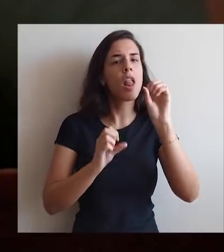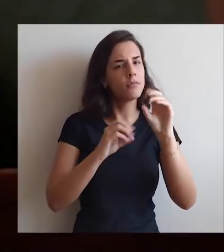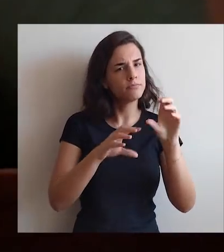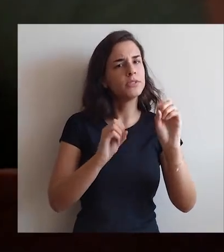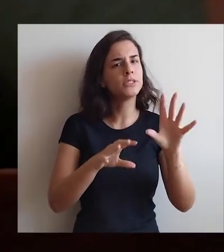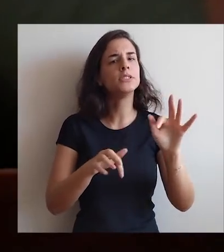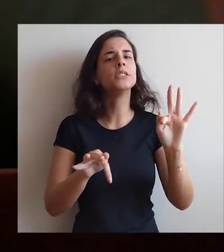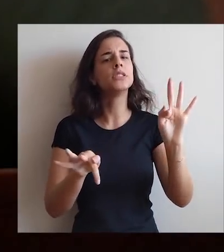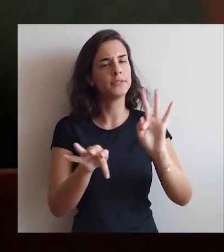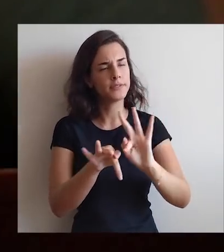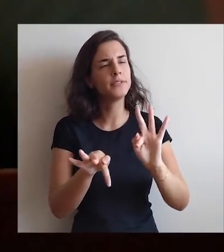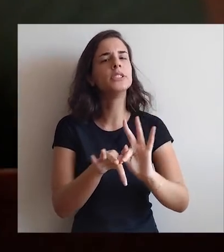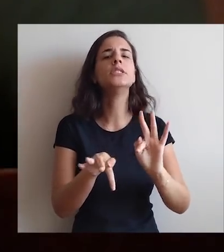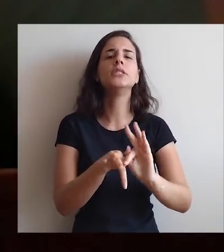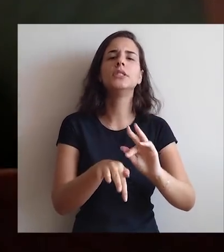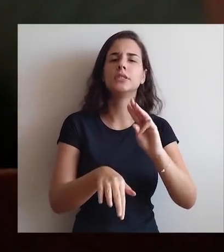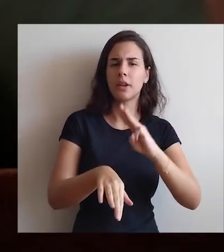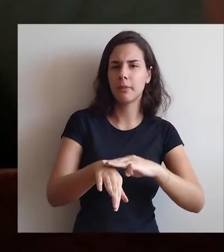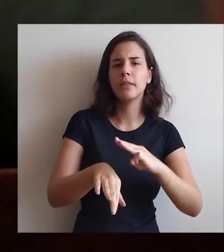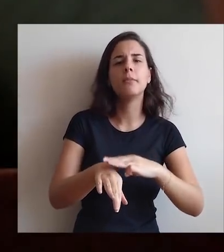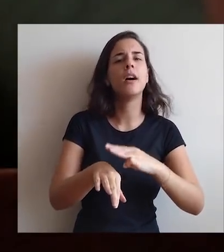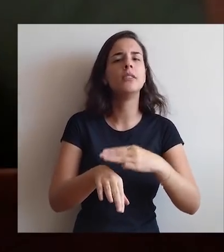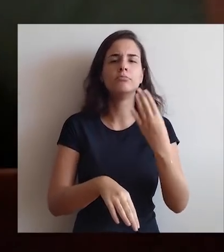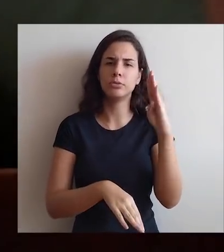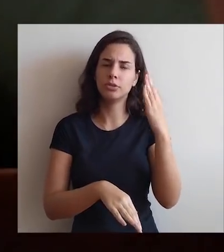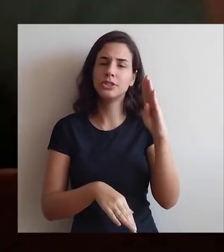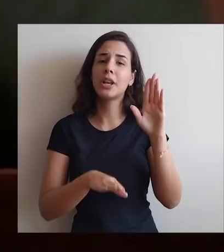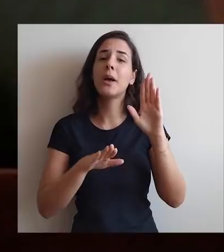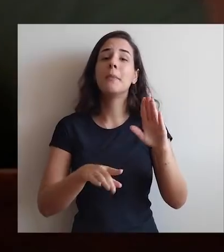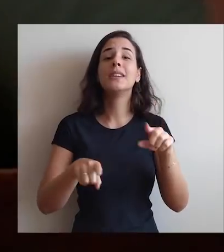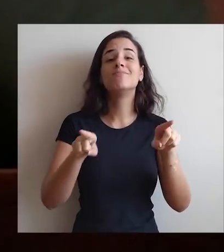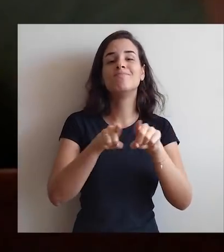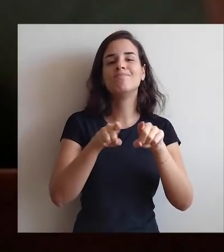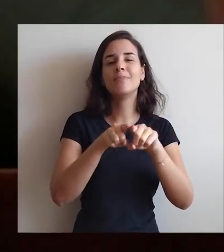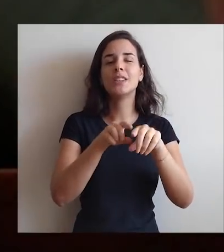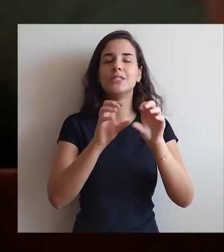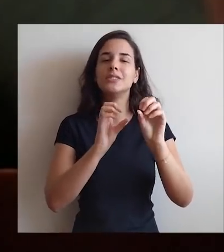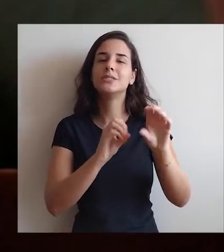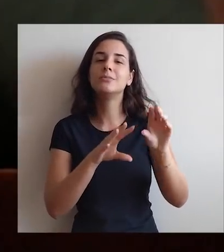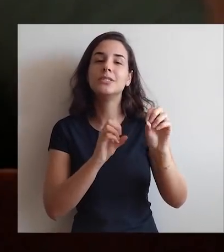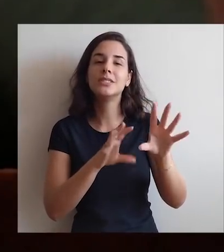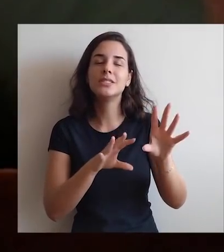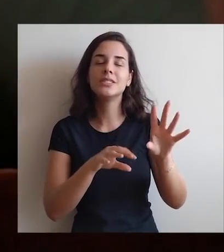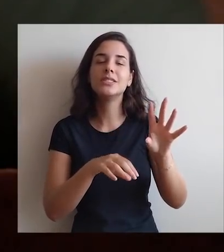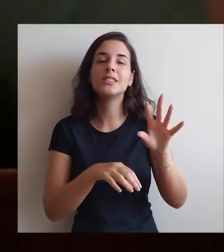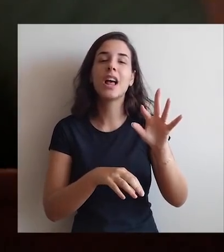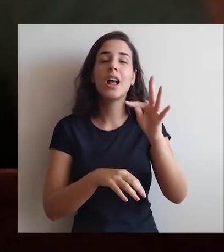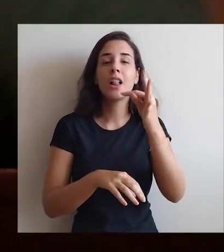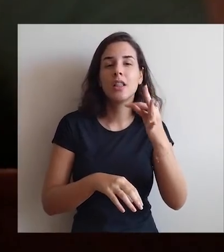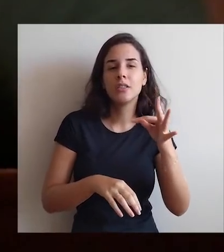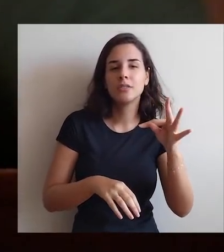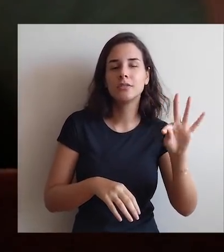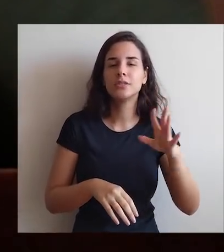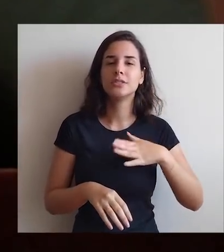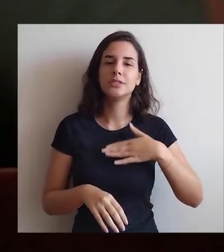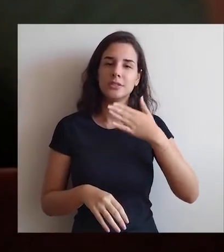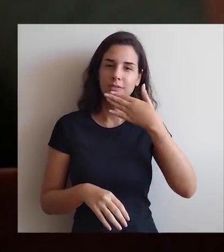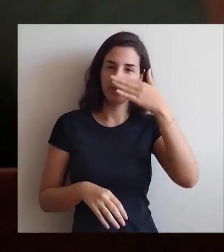escola 100% muçulmana. É uma escola que ensina as matérias básicas, química, física, matemática,